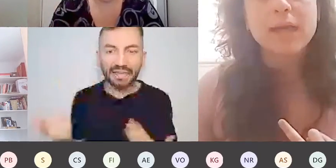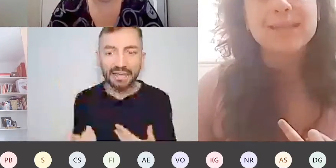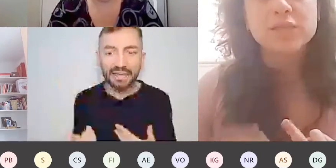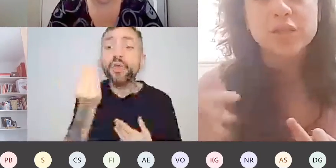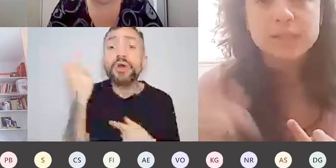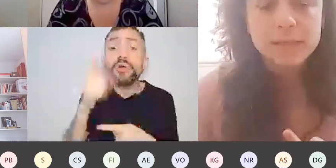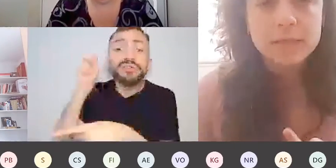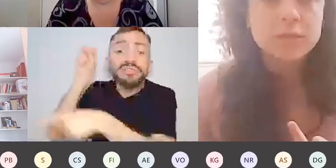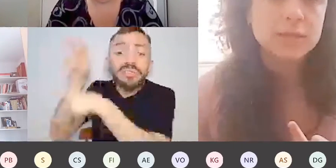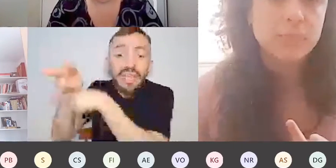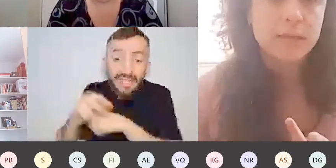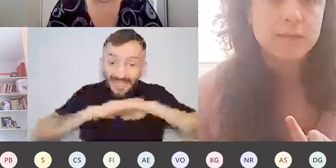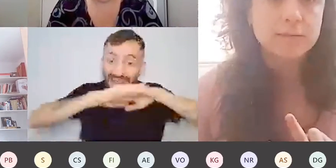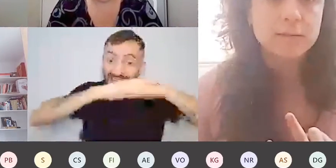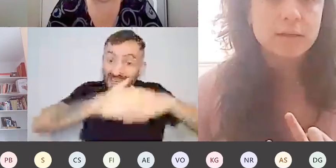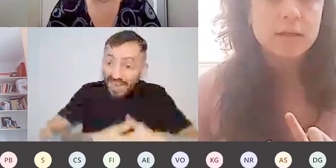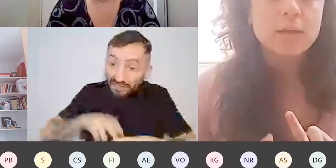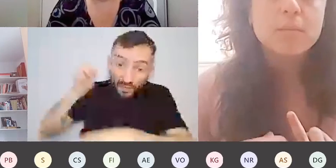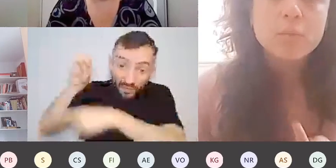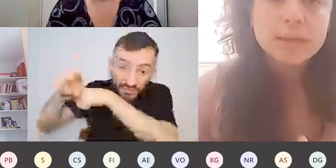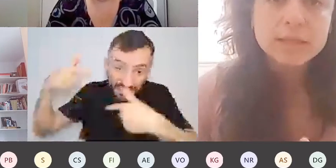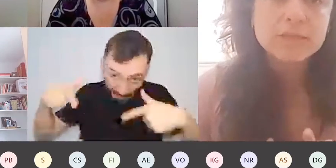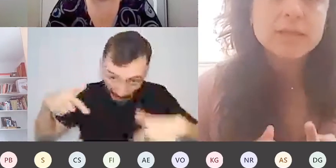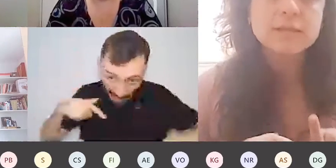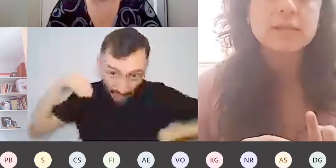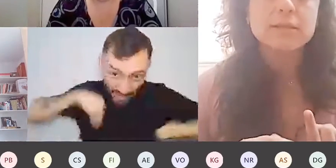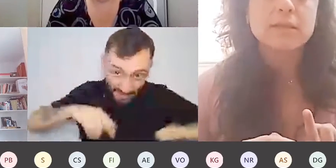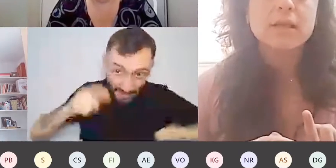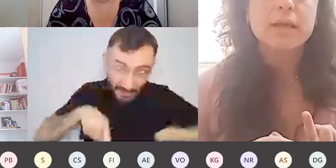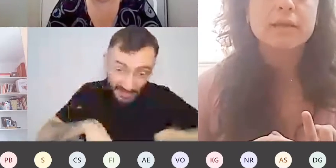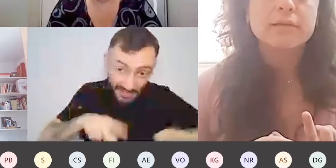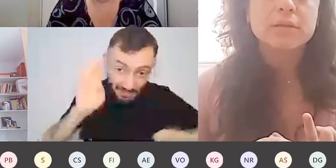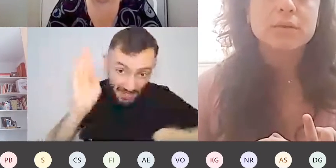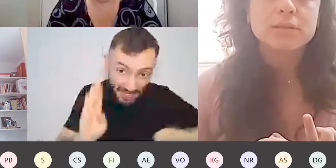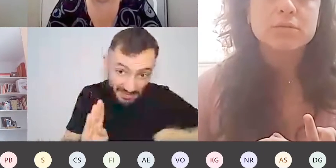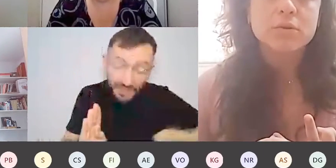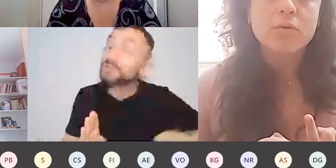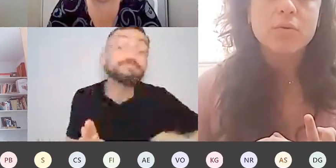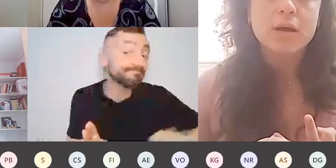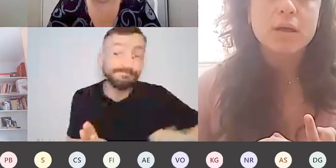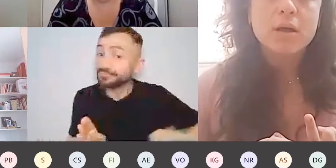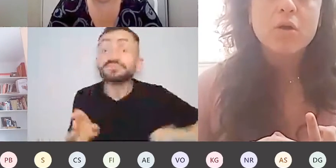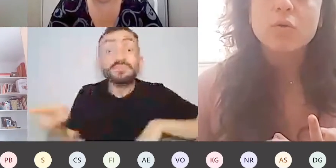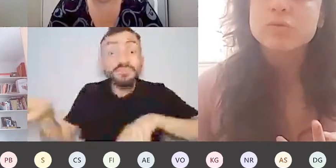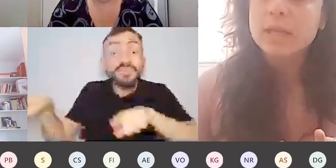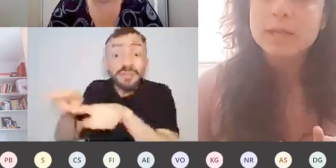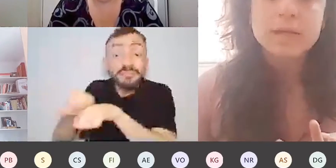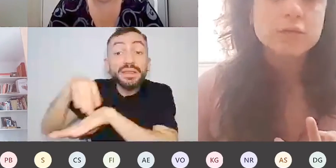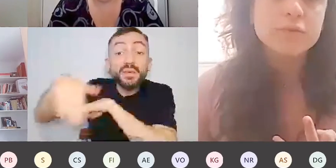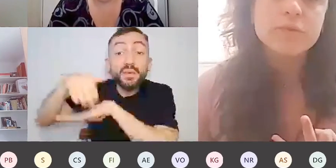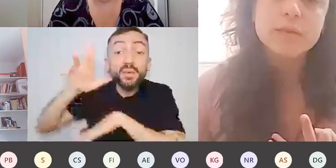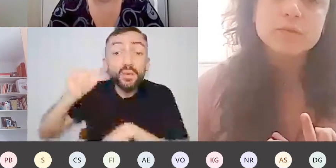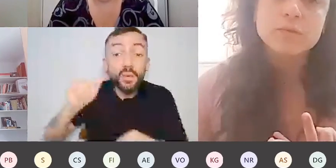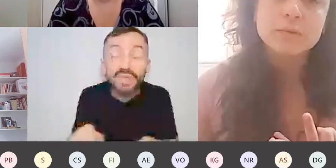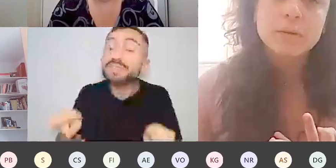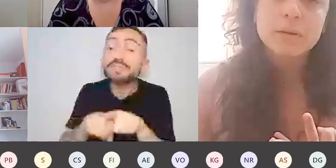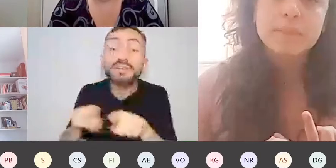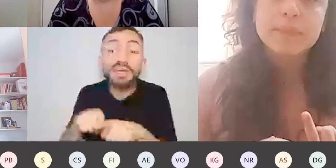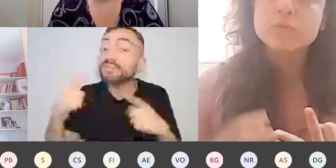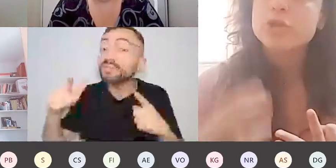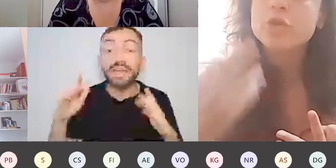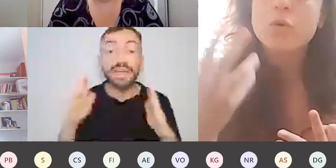emprego e renda gestante nesse país? Muitas vezes em situação de rua ou sem endereço